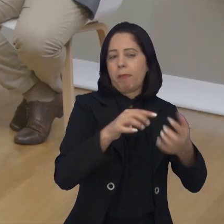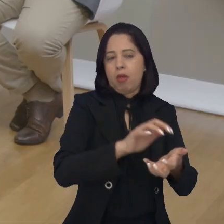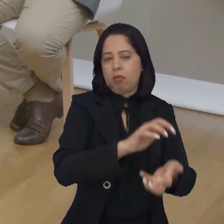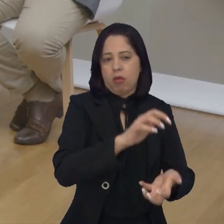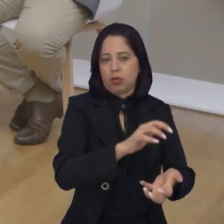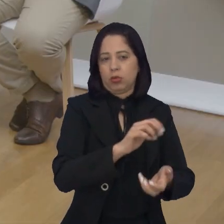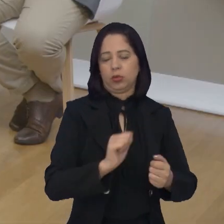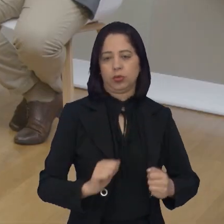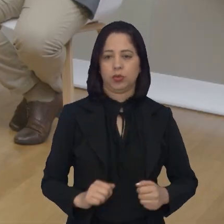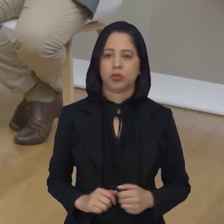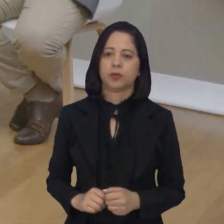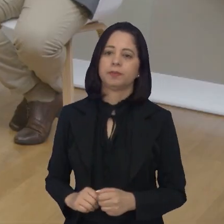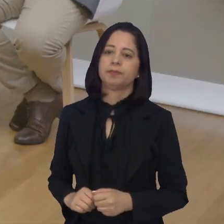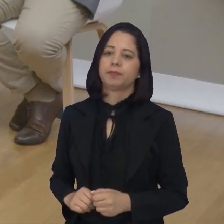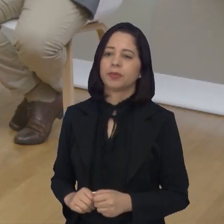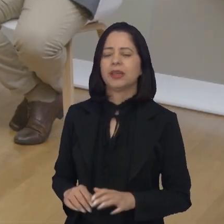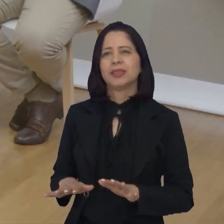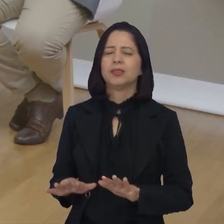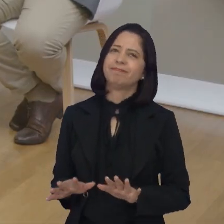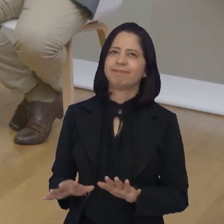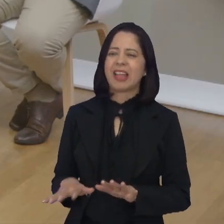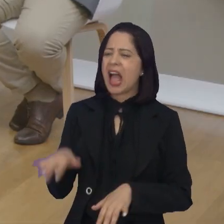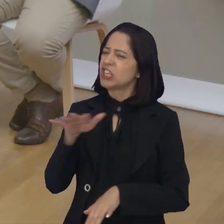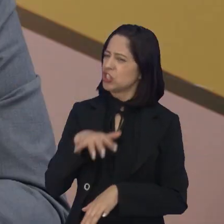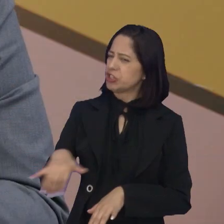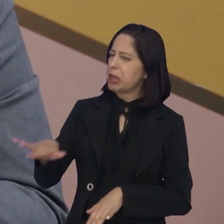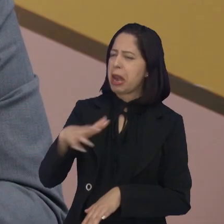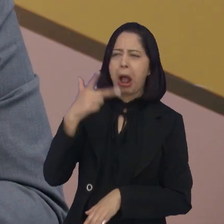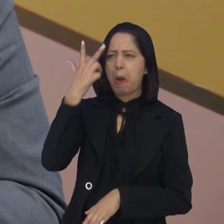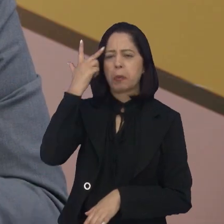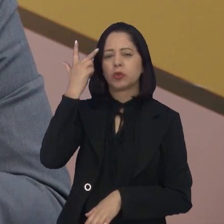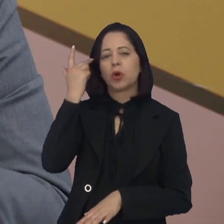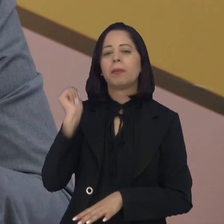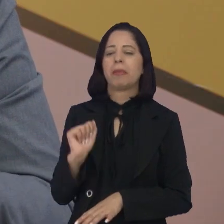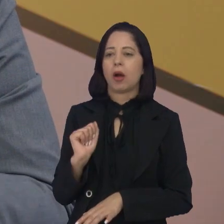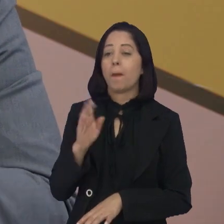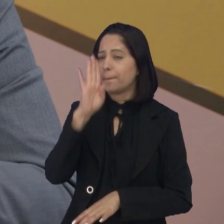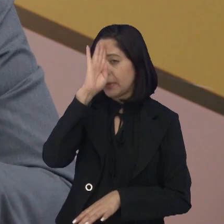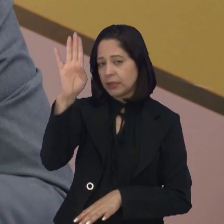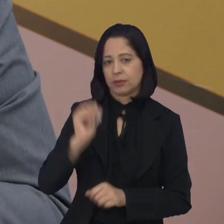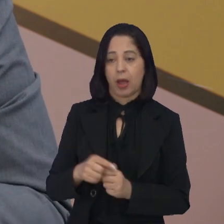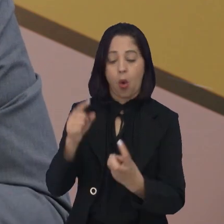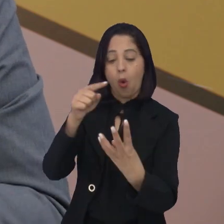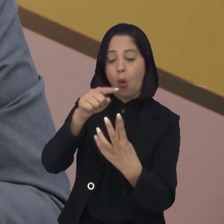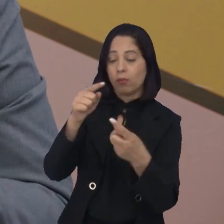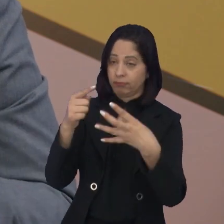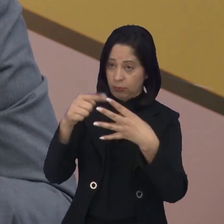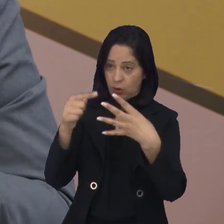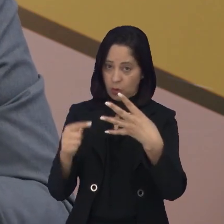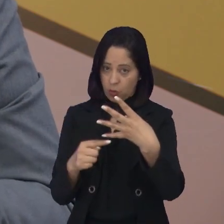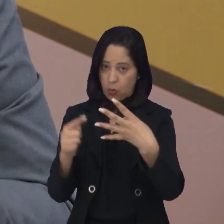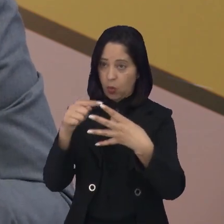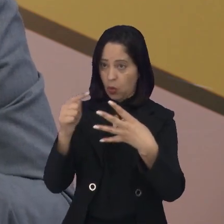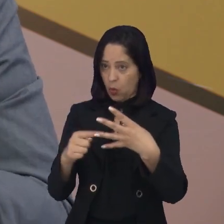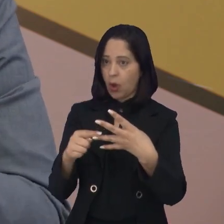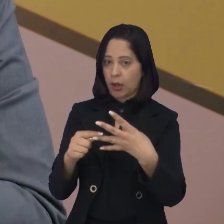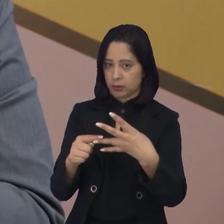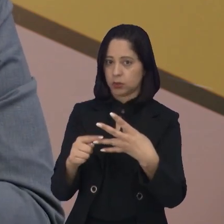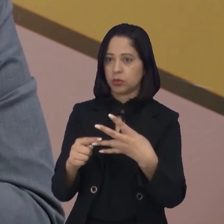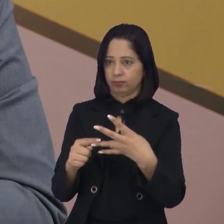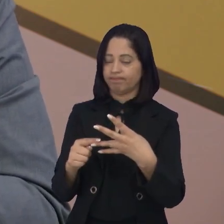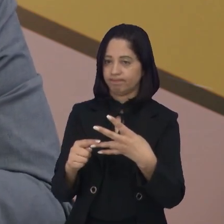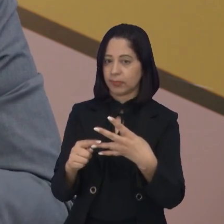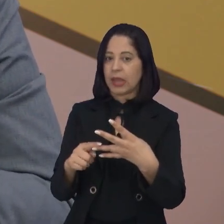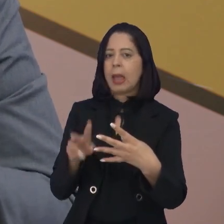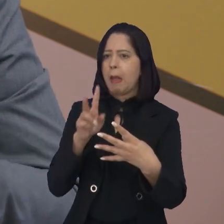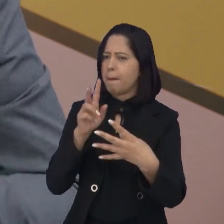aí em longevidade? De uma linha geral, resumindo, a gente pode classificar as principais 4 tipos, né? Que é do tipo resistido, que é a